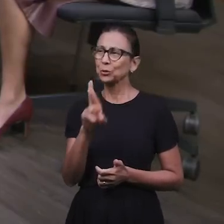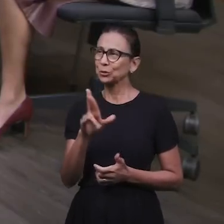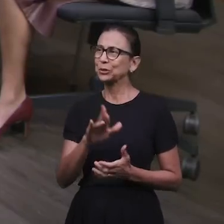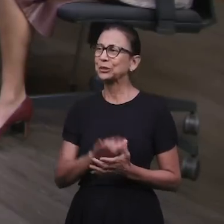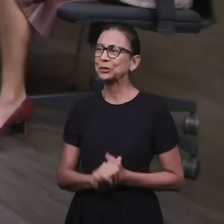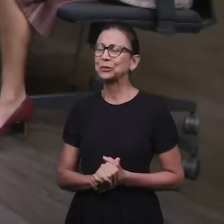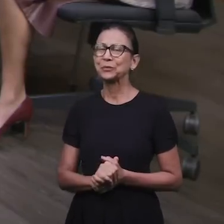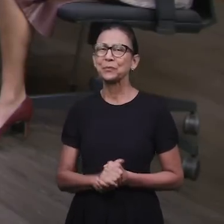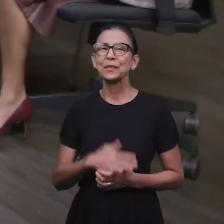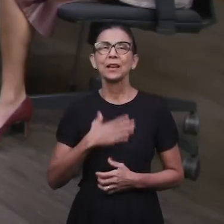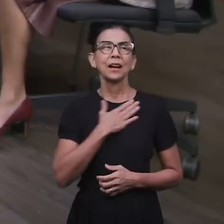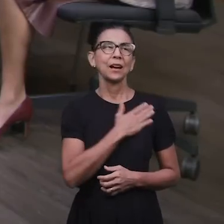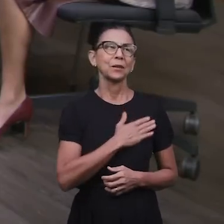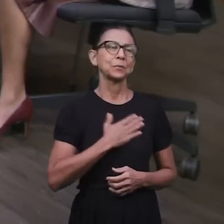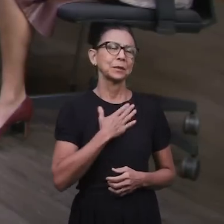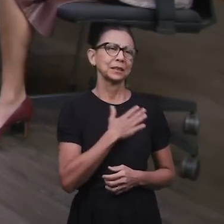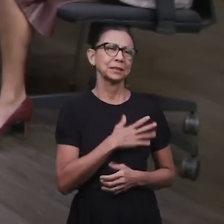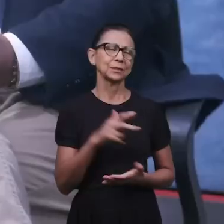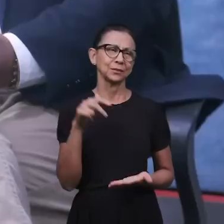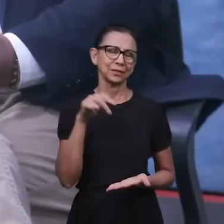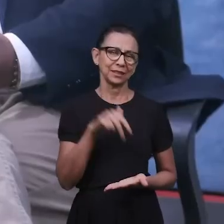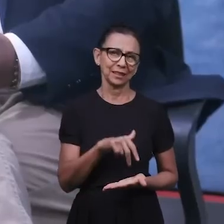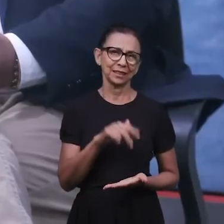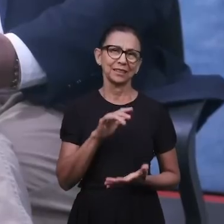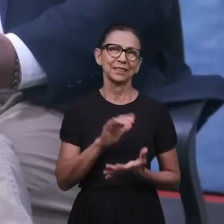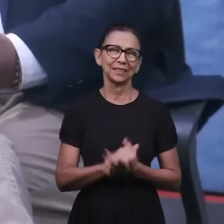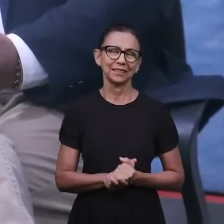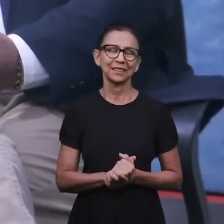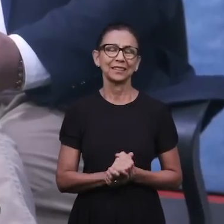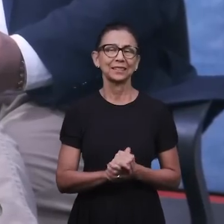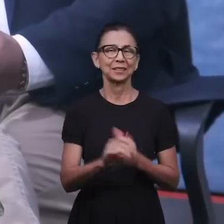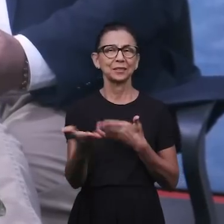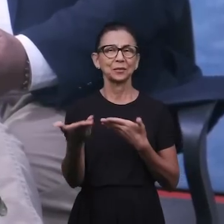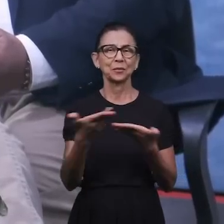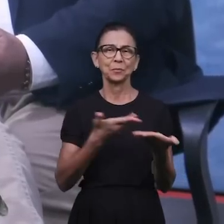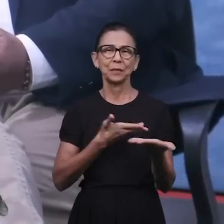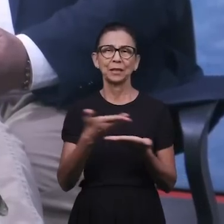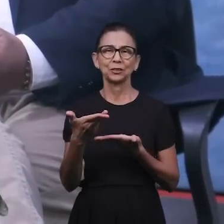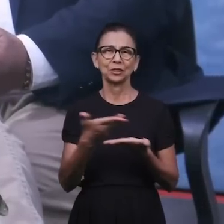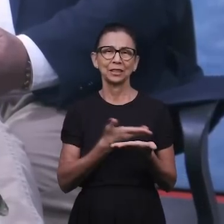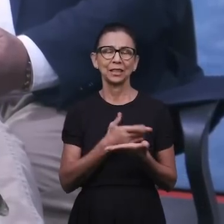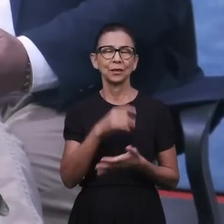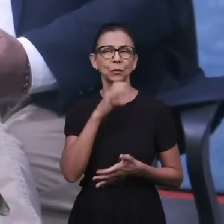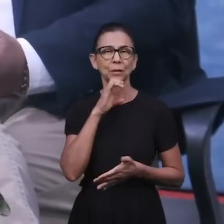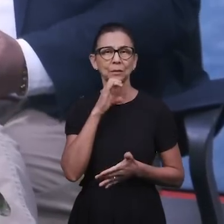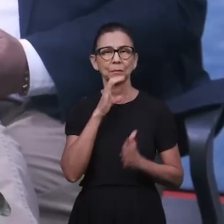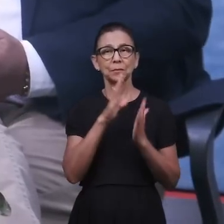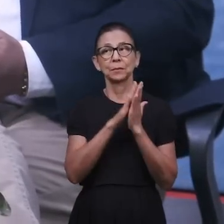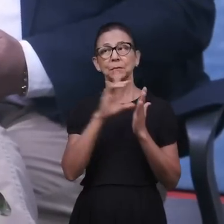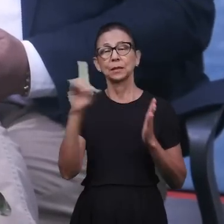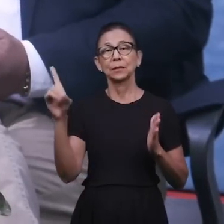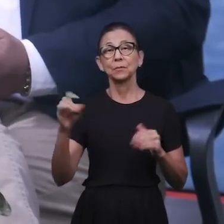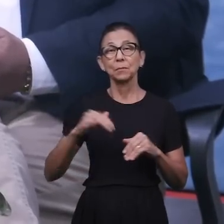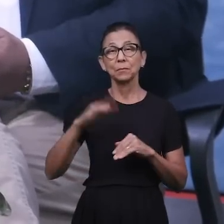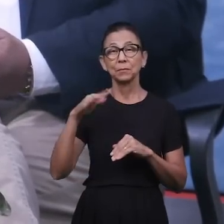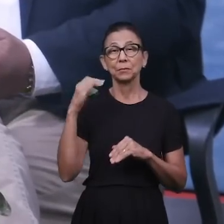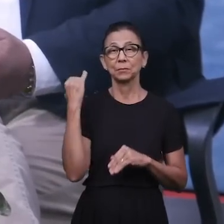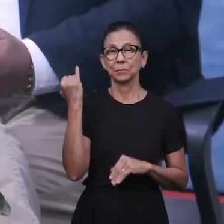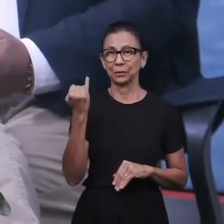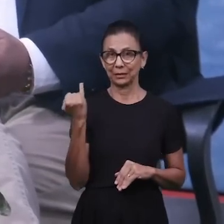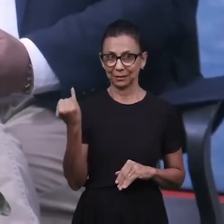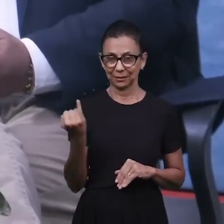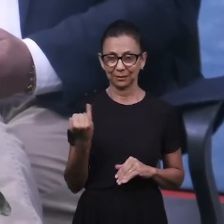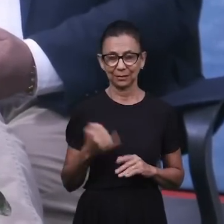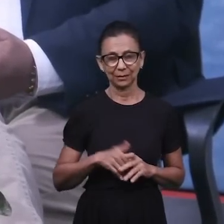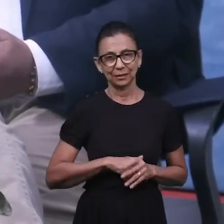Ailton. Amém. É um grande prazer poder estar aqui com os irmãos e dividirmos esta porção da palavra do Senhor, mas o mais importante